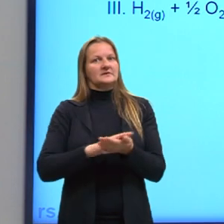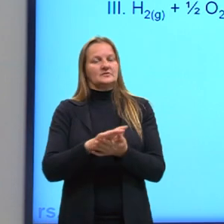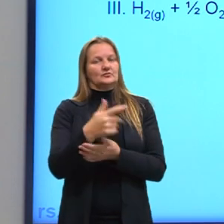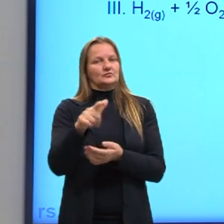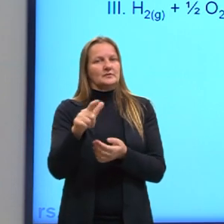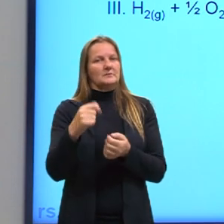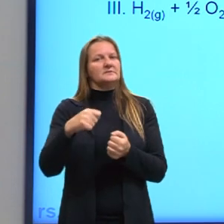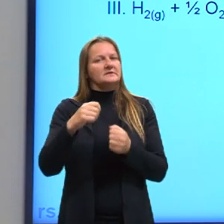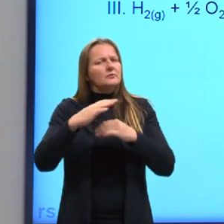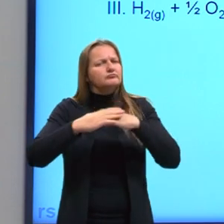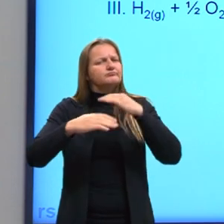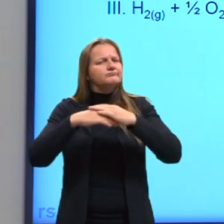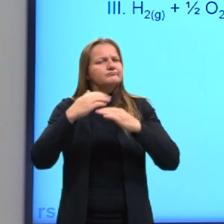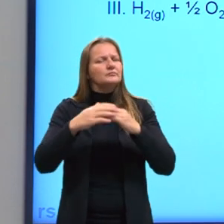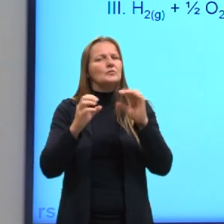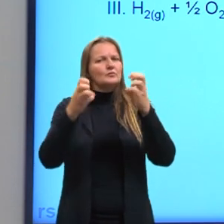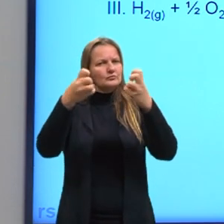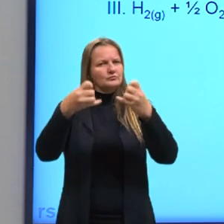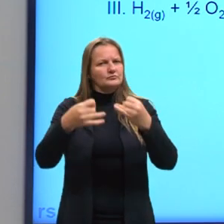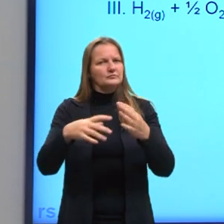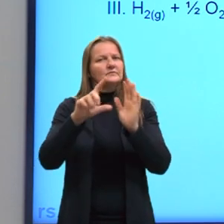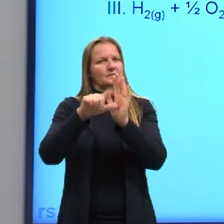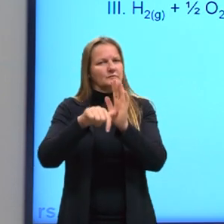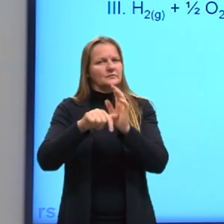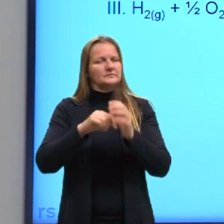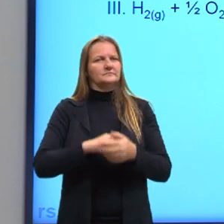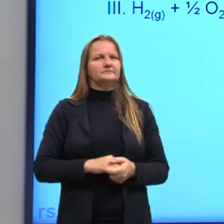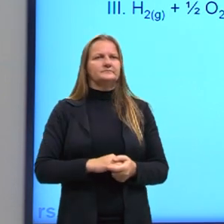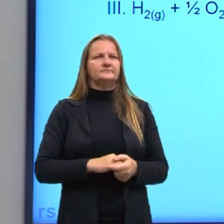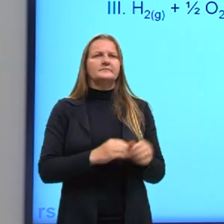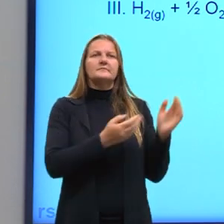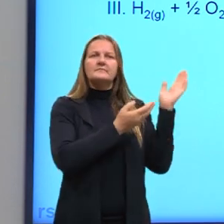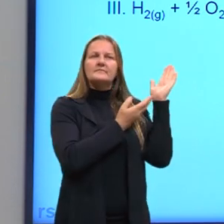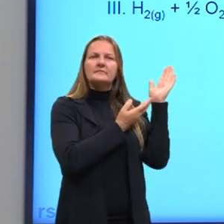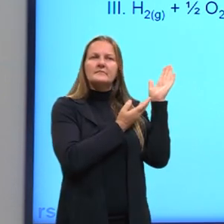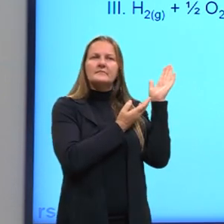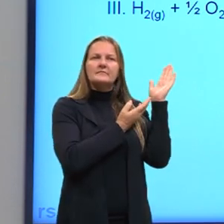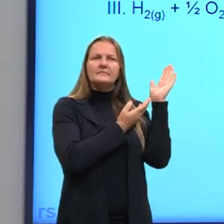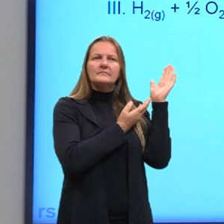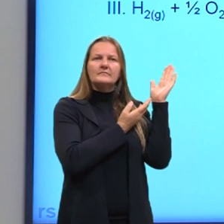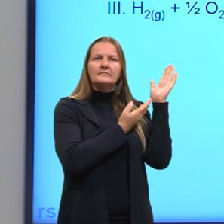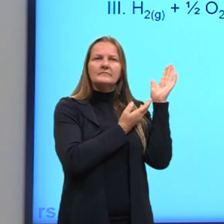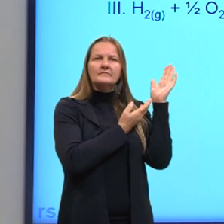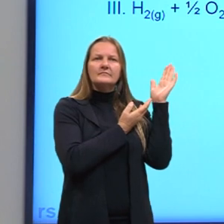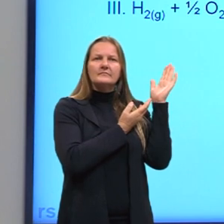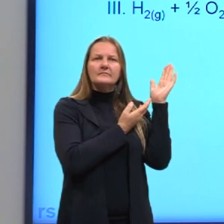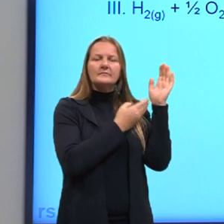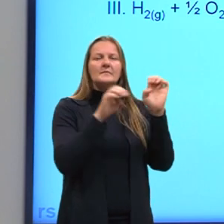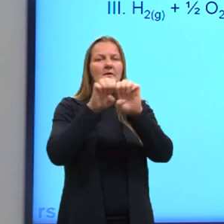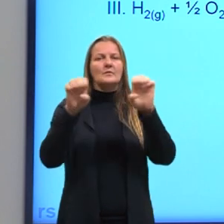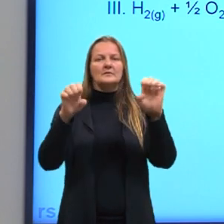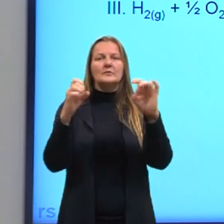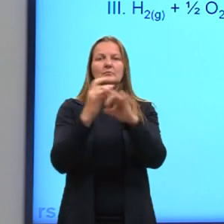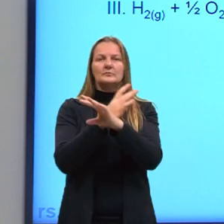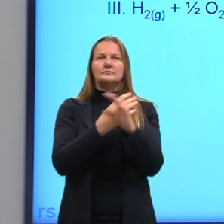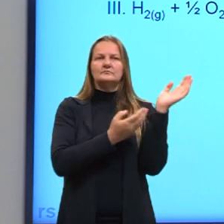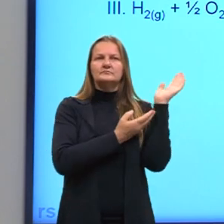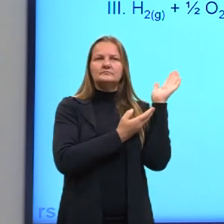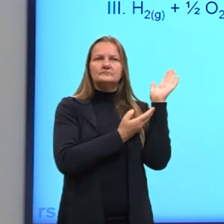montar ela e eu vou explicar para vocês um exemplo também como que a gente monta Mas neste caso trouxe a equação a